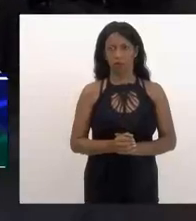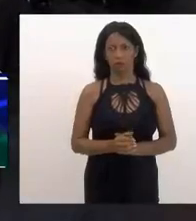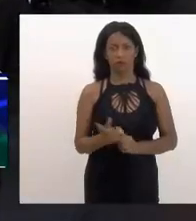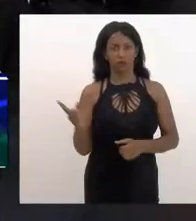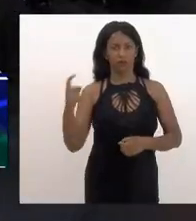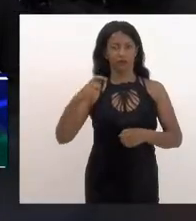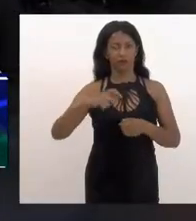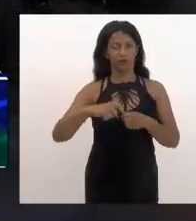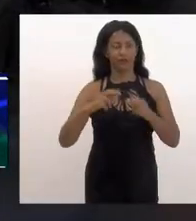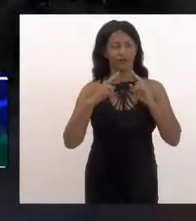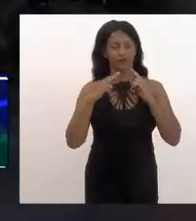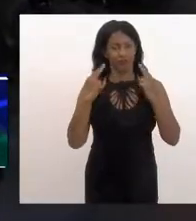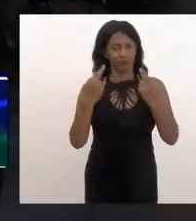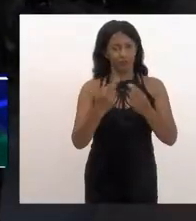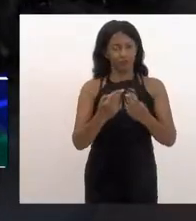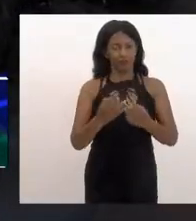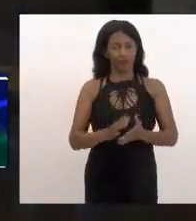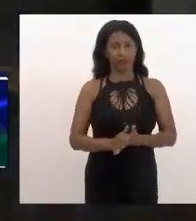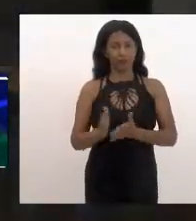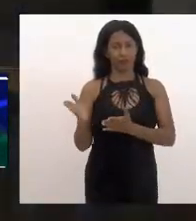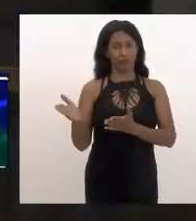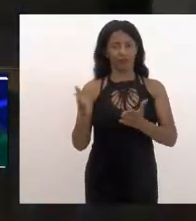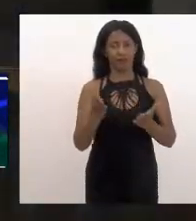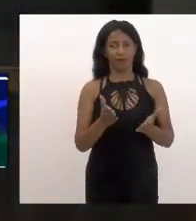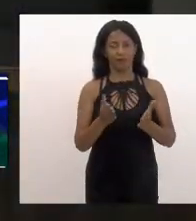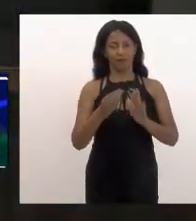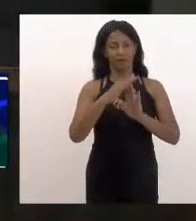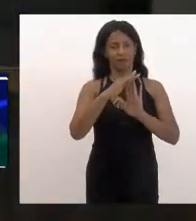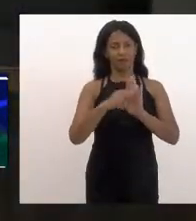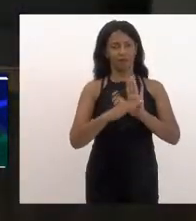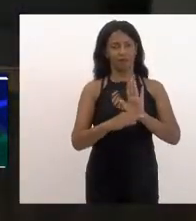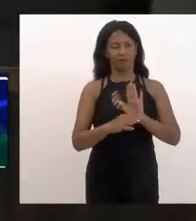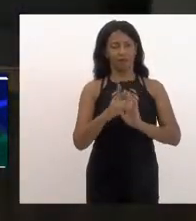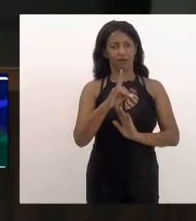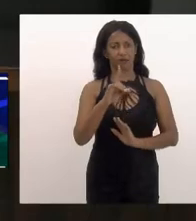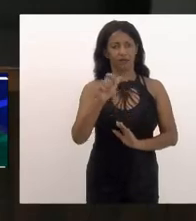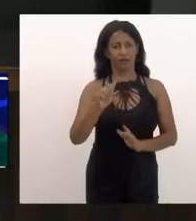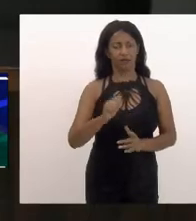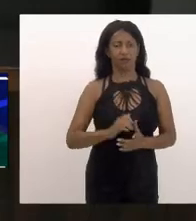Está reaberta a sessão. Passa-se a ordem do dia.